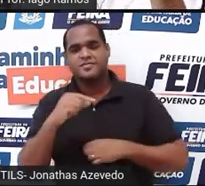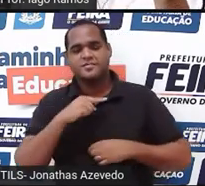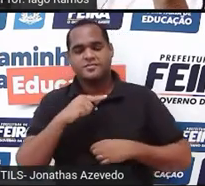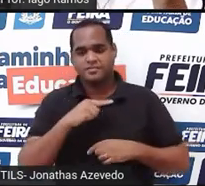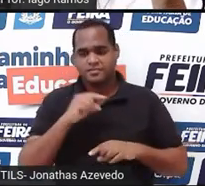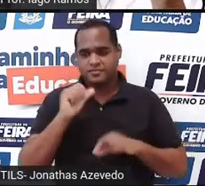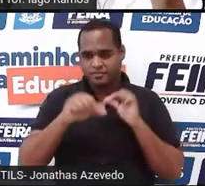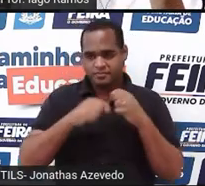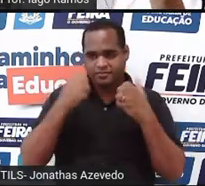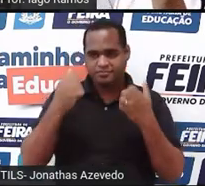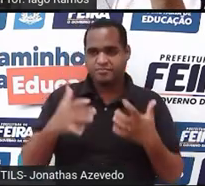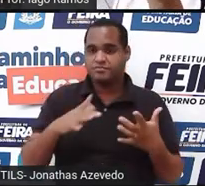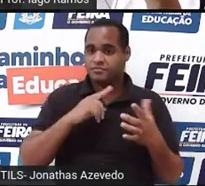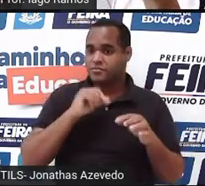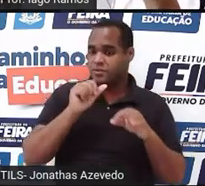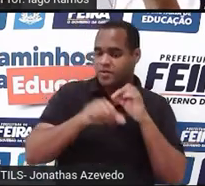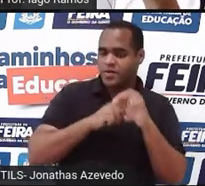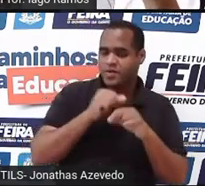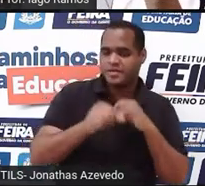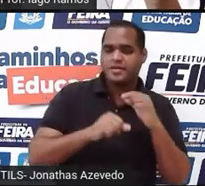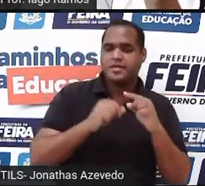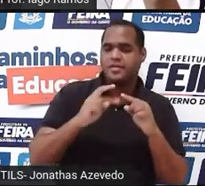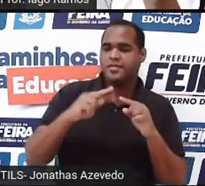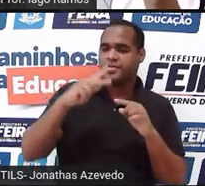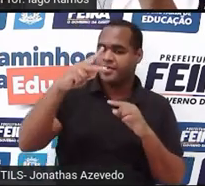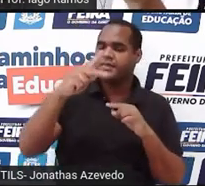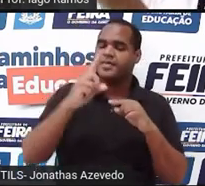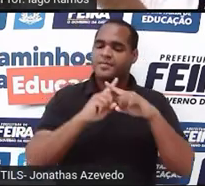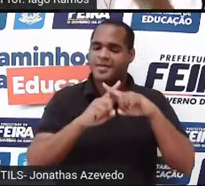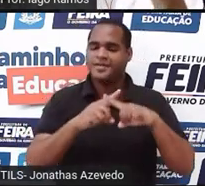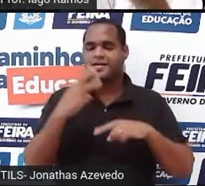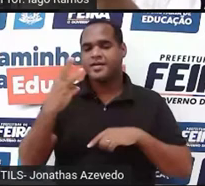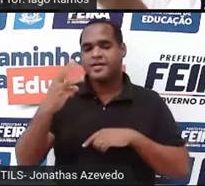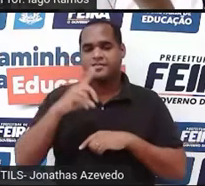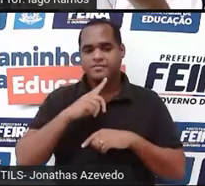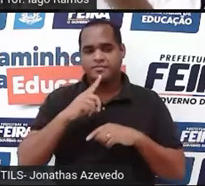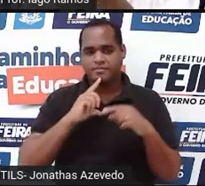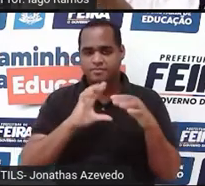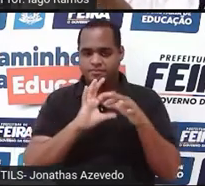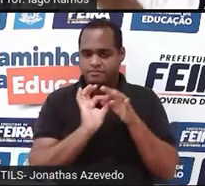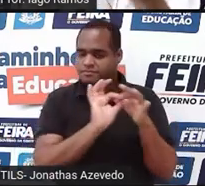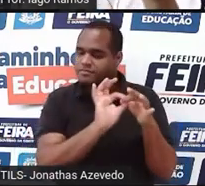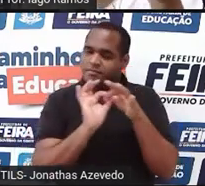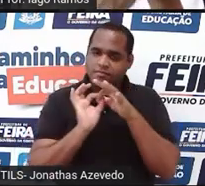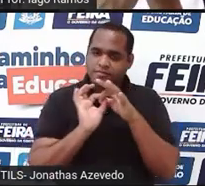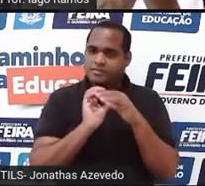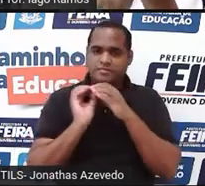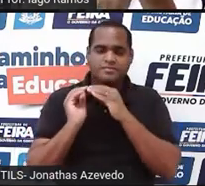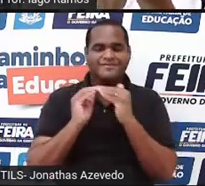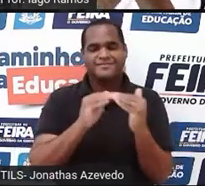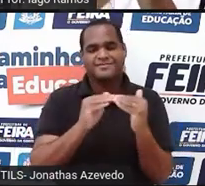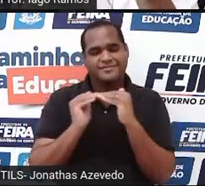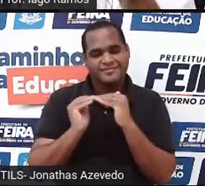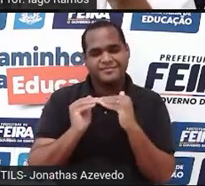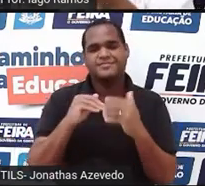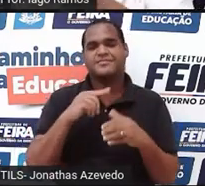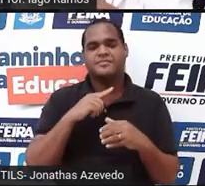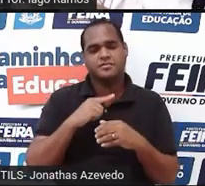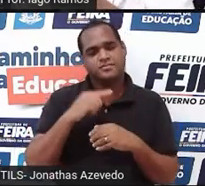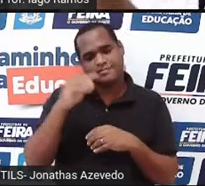e a outra vai aumentar multiplicando também por três é uma relação direta são grandezas